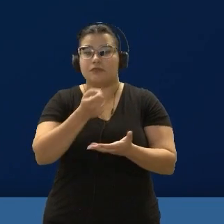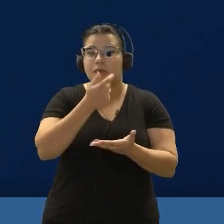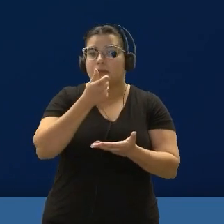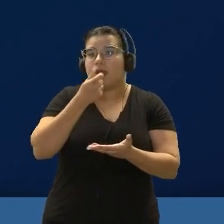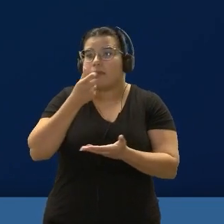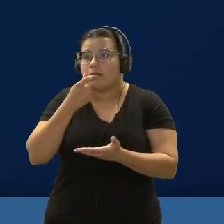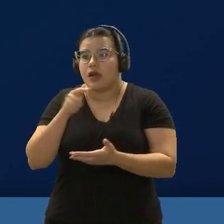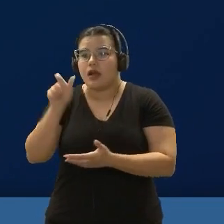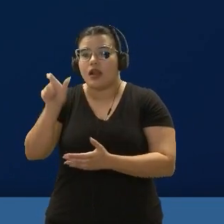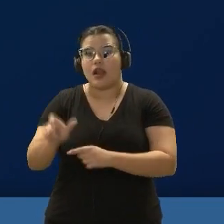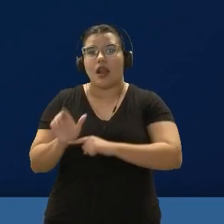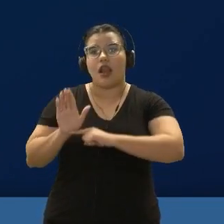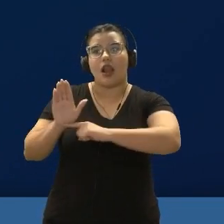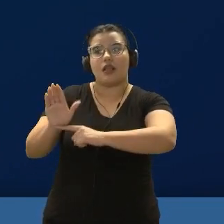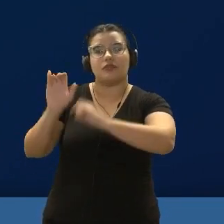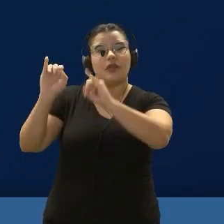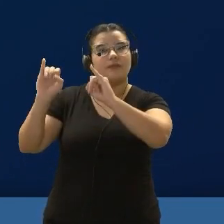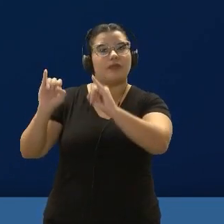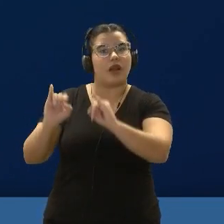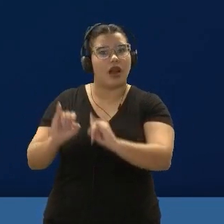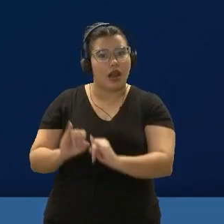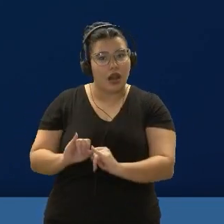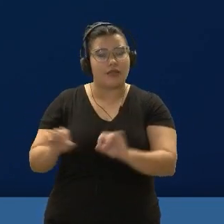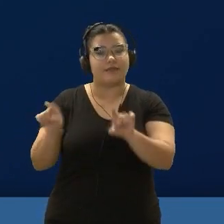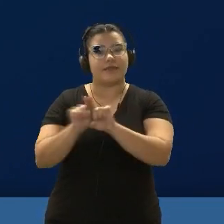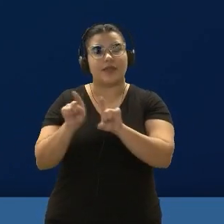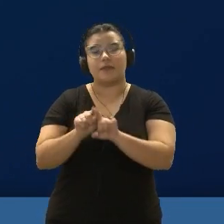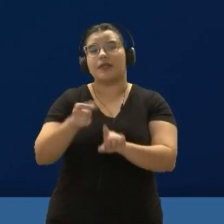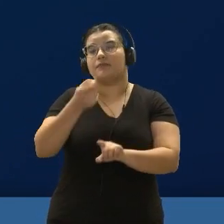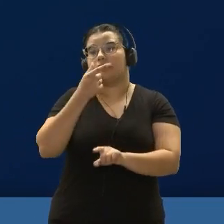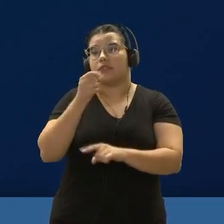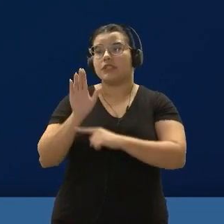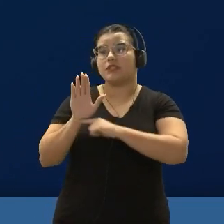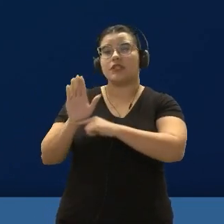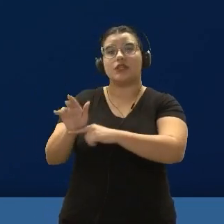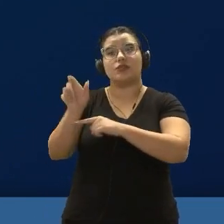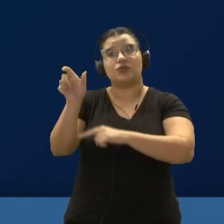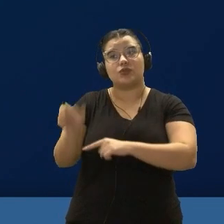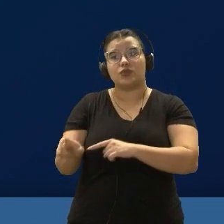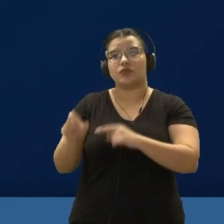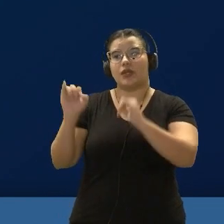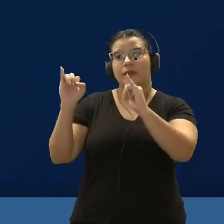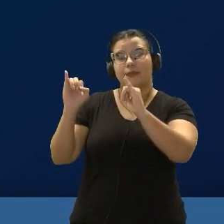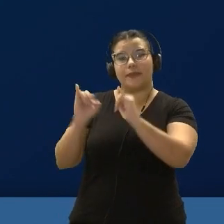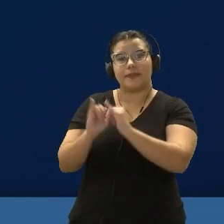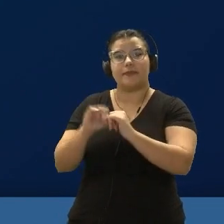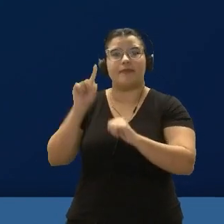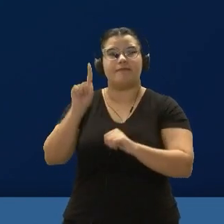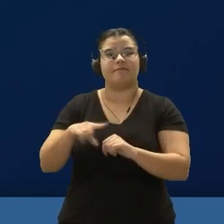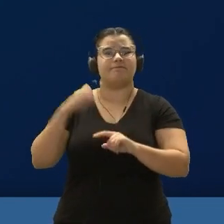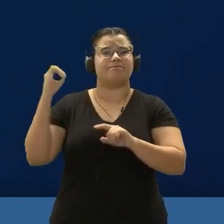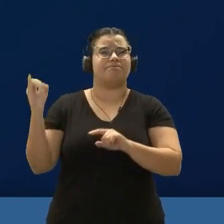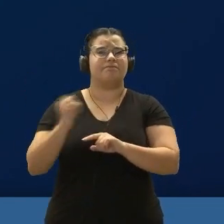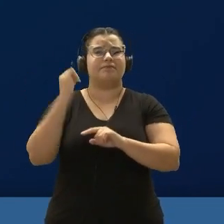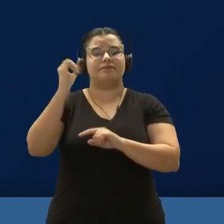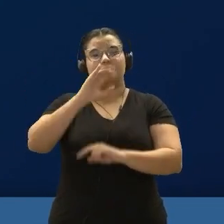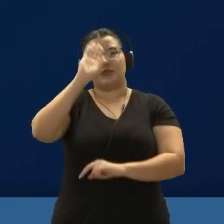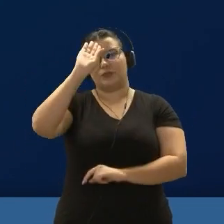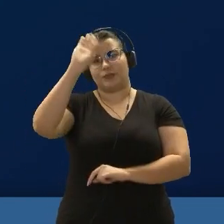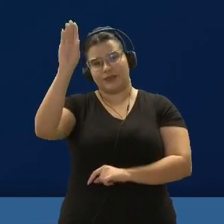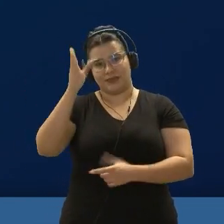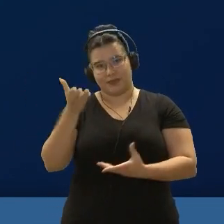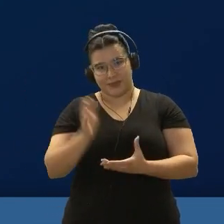esse paciente a perder peso, usar medicamentos que ajudem esse paciente a perder peso, deve ser a nossa primeira